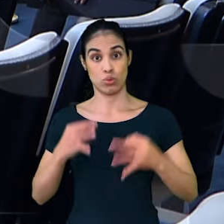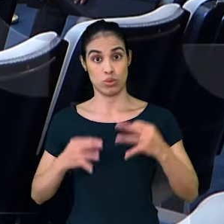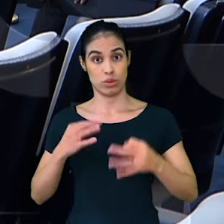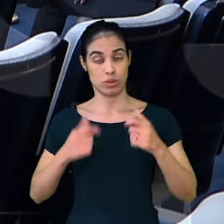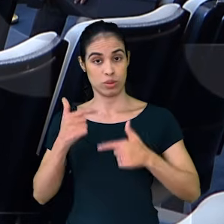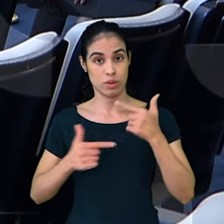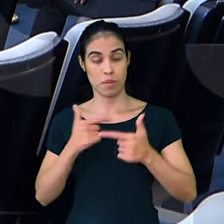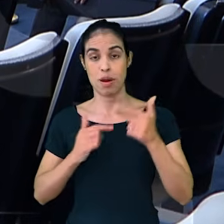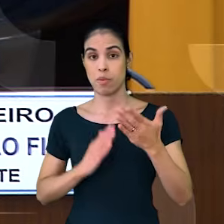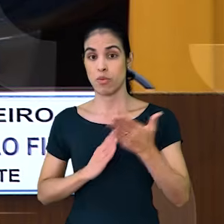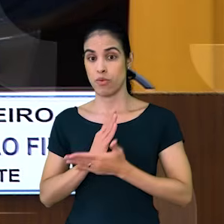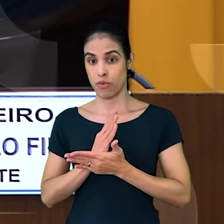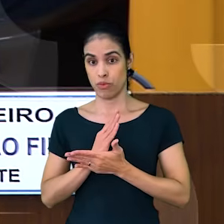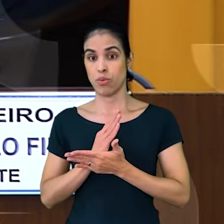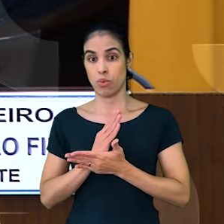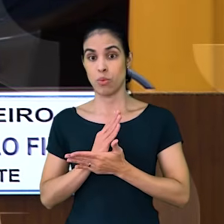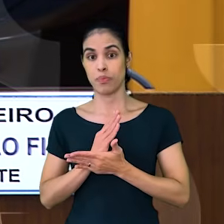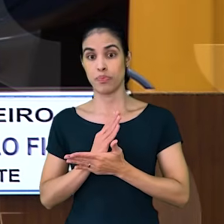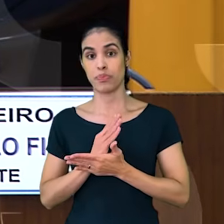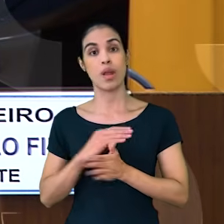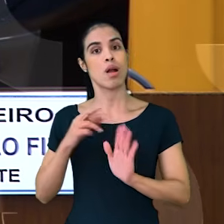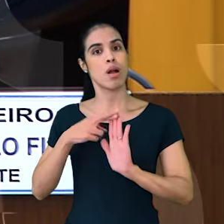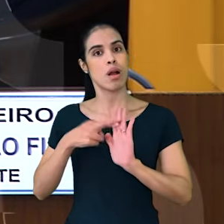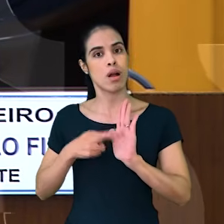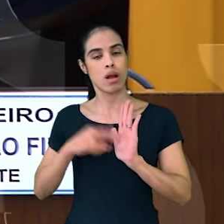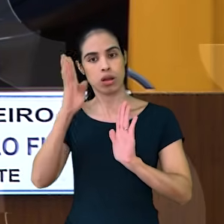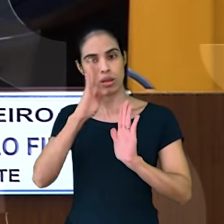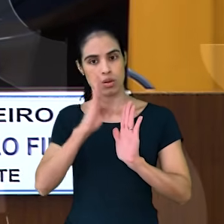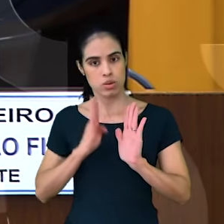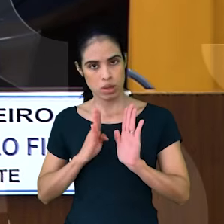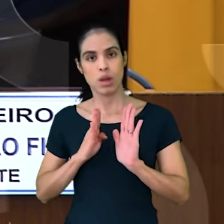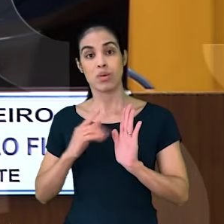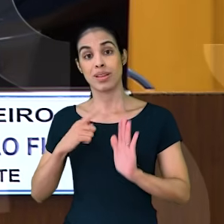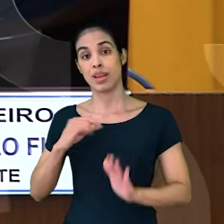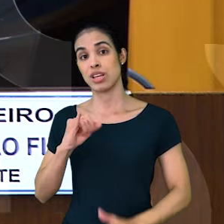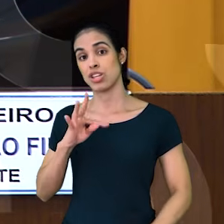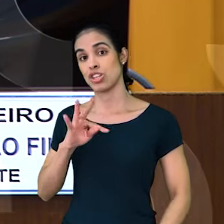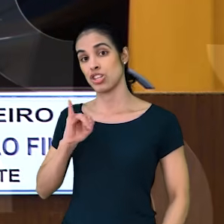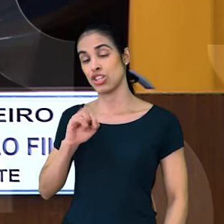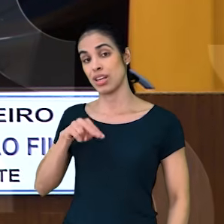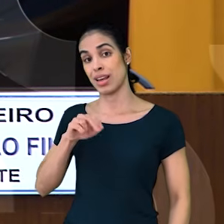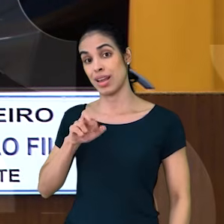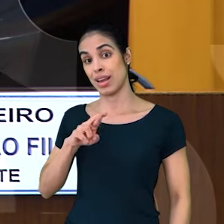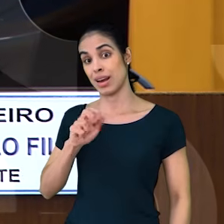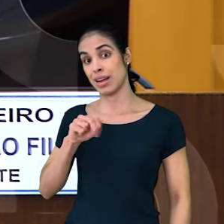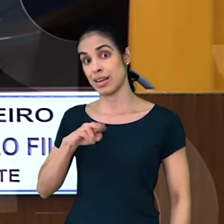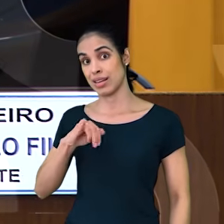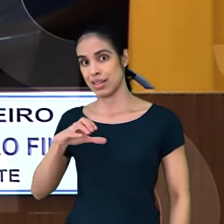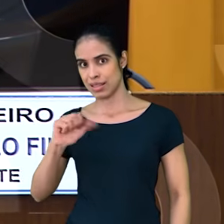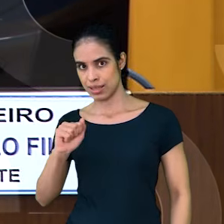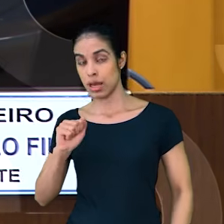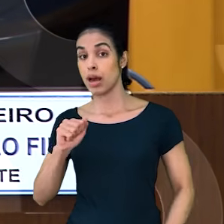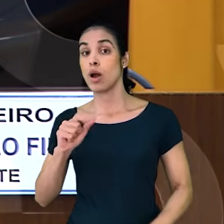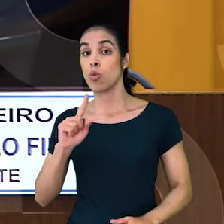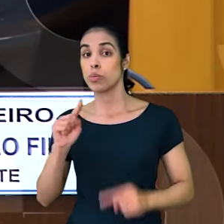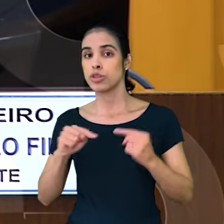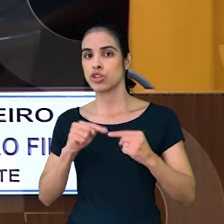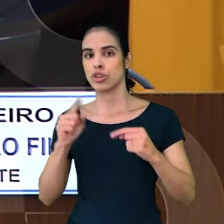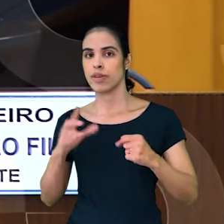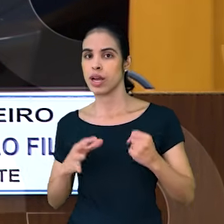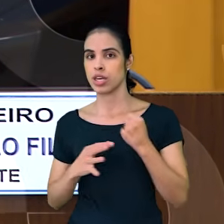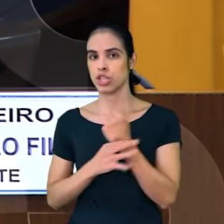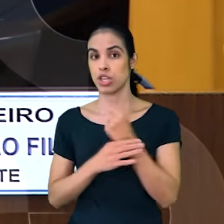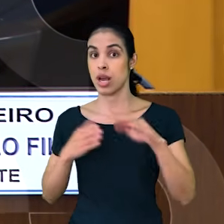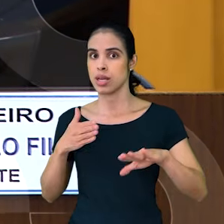A Justiça do Trabalho aprovou política nacional que implementa a itinerância obrigatória em todo o país. A diretriz visa garantir o acesso